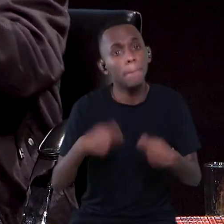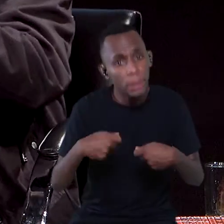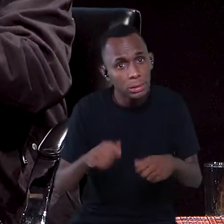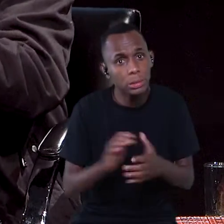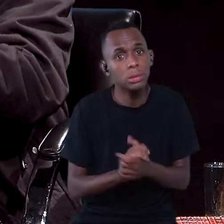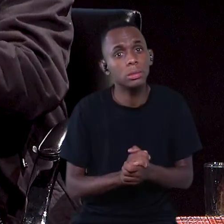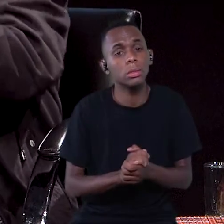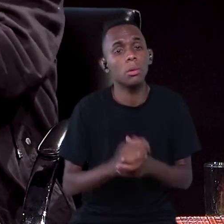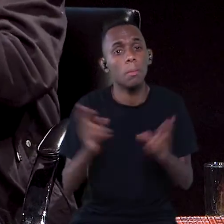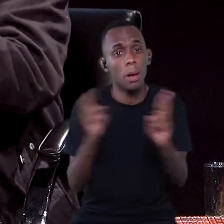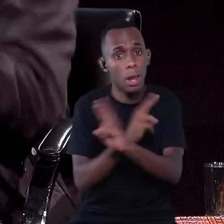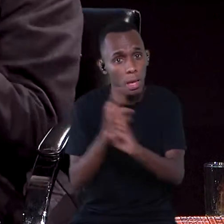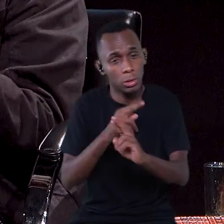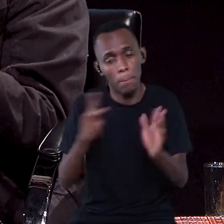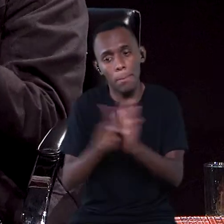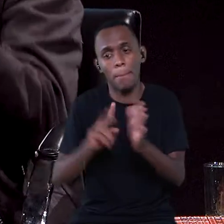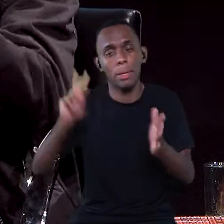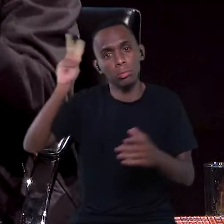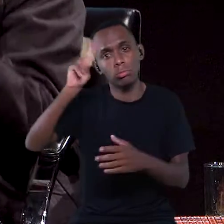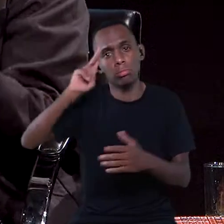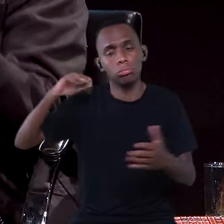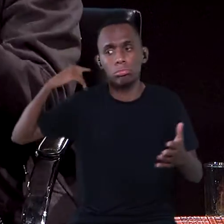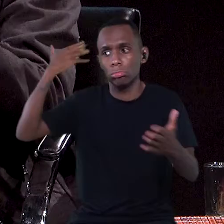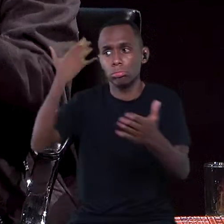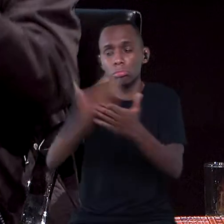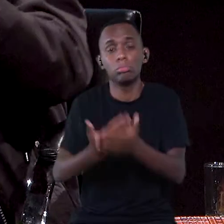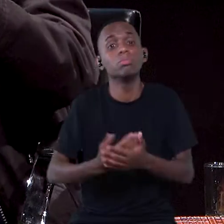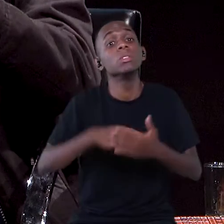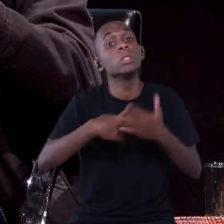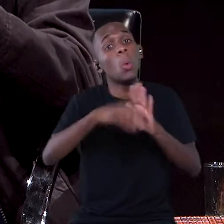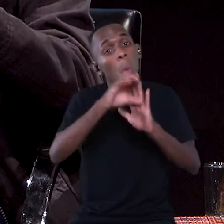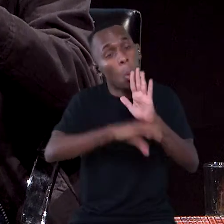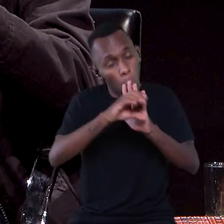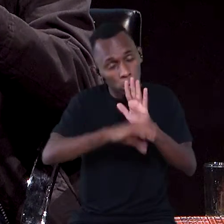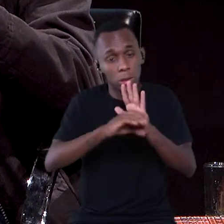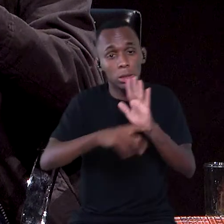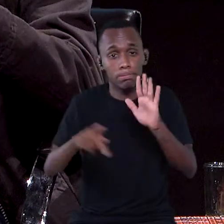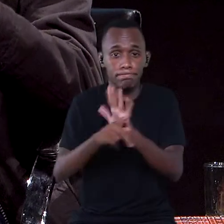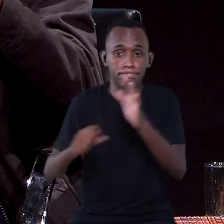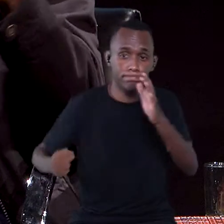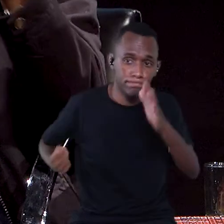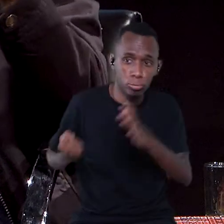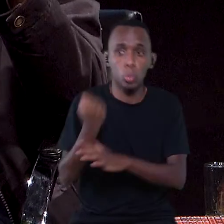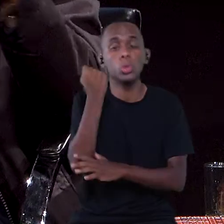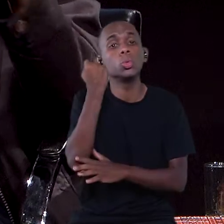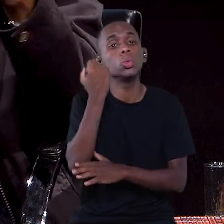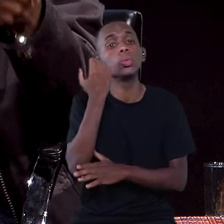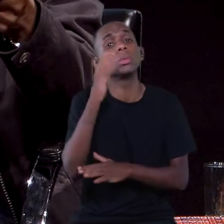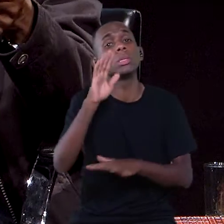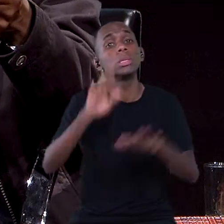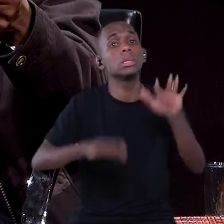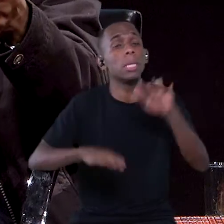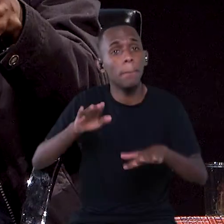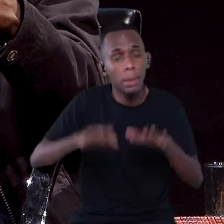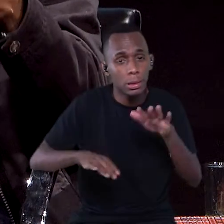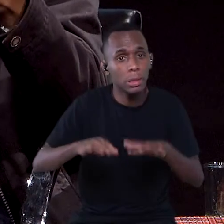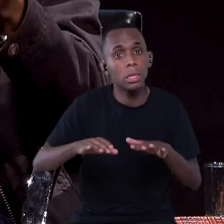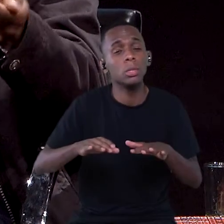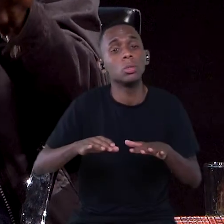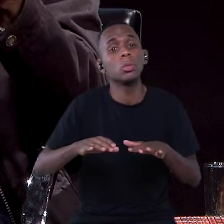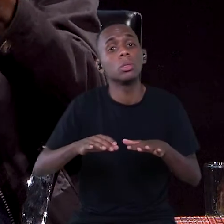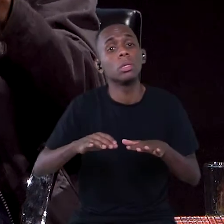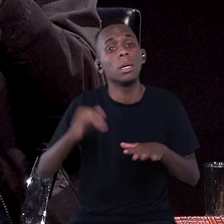histórico entre essas autorias. Então, o conceito de Orfeu-Exu trabalharia com essa ideia de que, às vezes, repetir